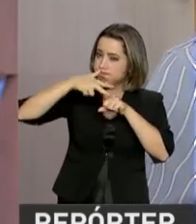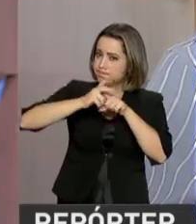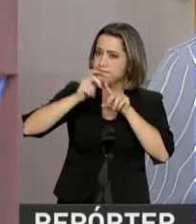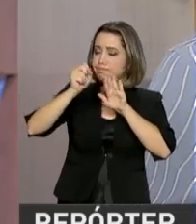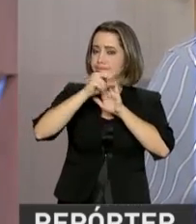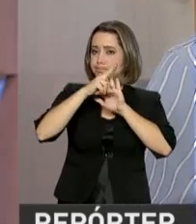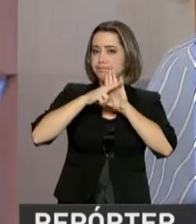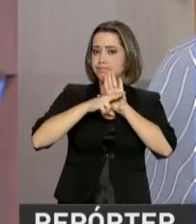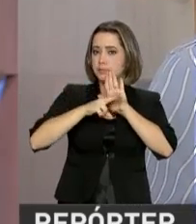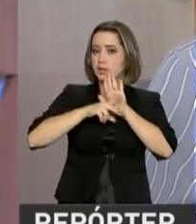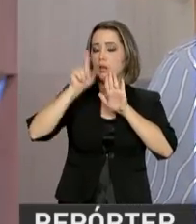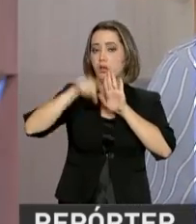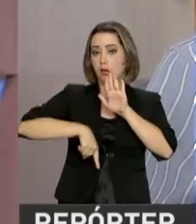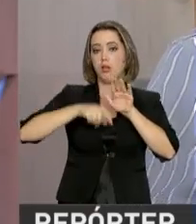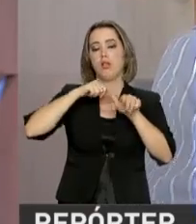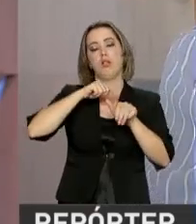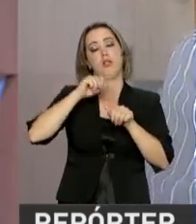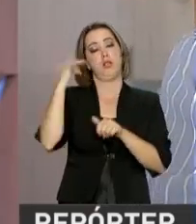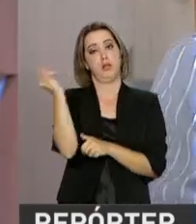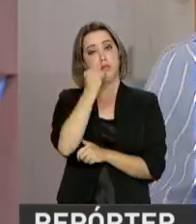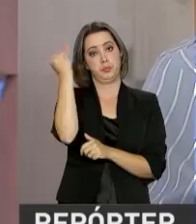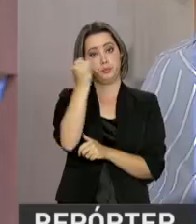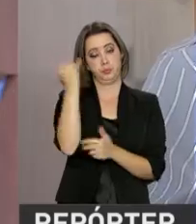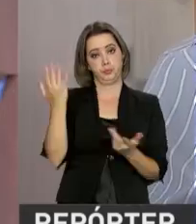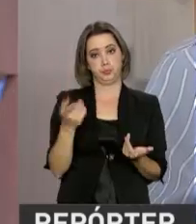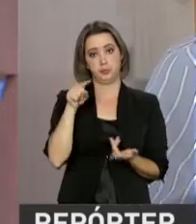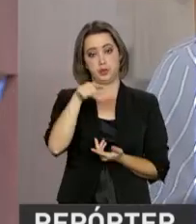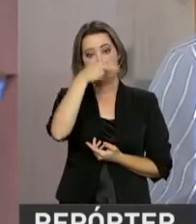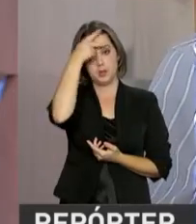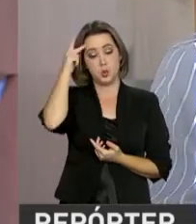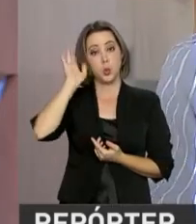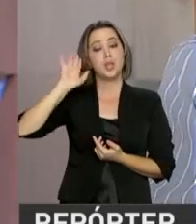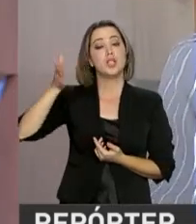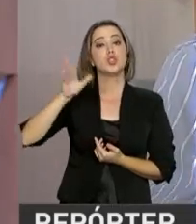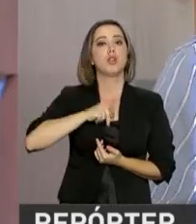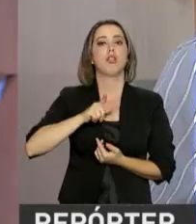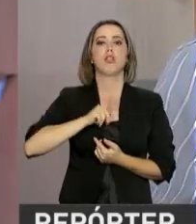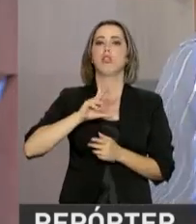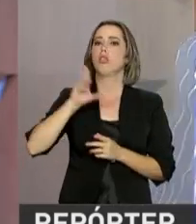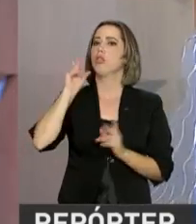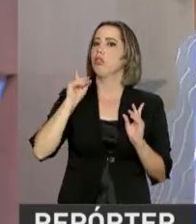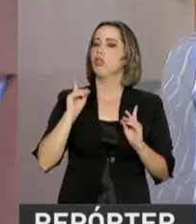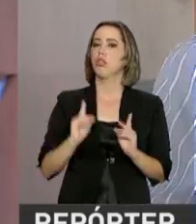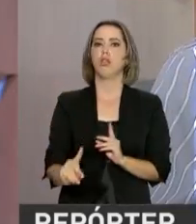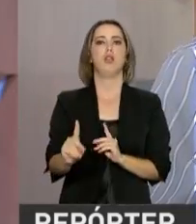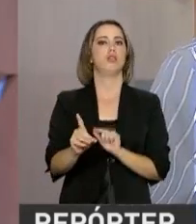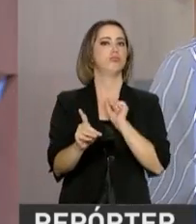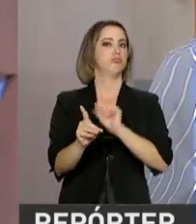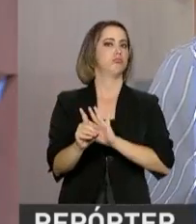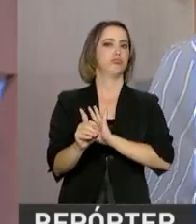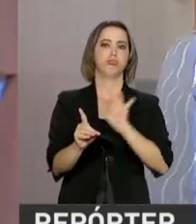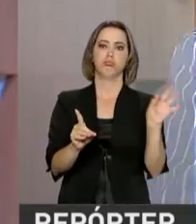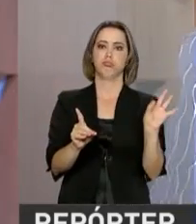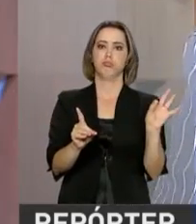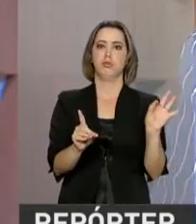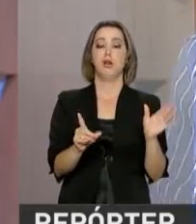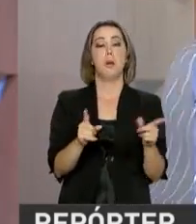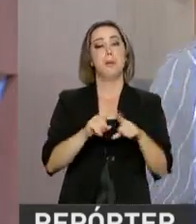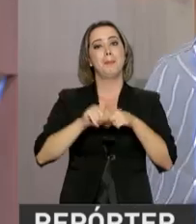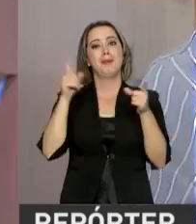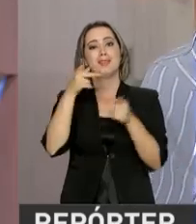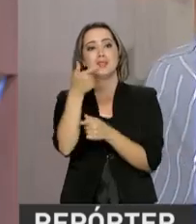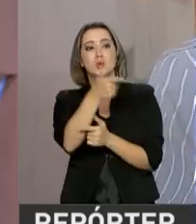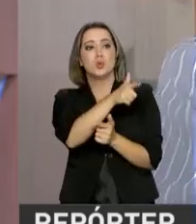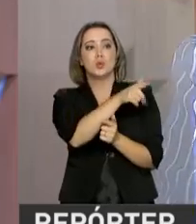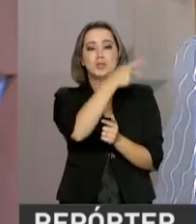da regra de transição. Aqueles que já têm os seus direitos adquiridos, nada acontece, é tranquilo. Agora outros